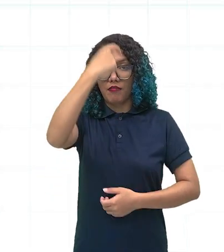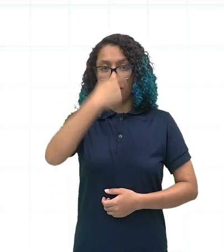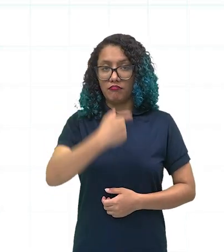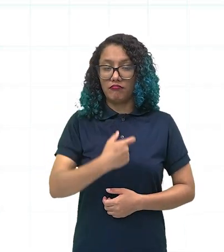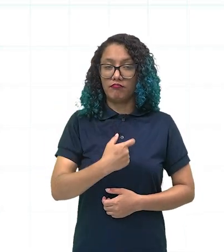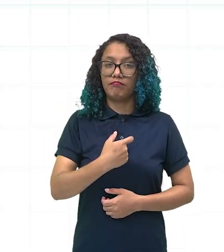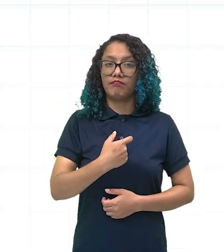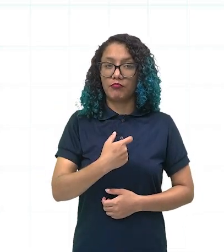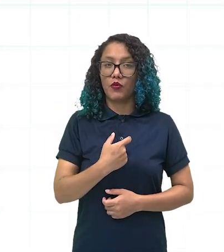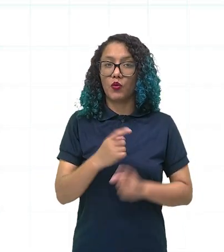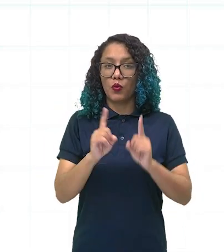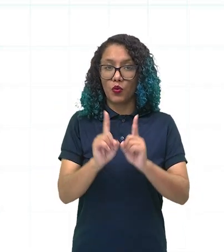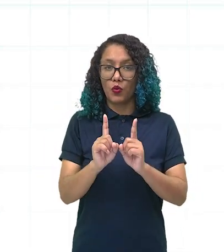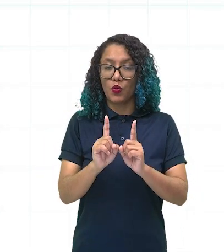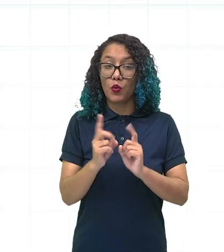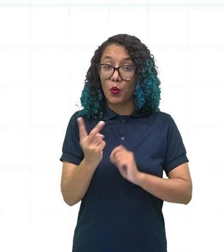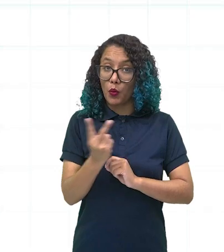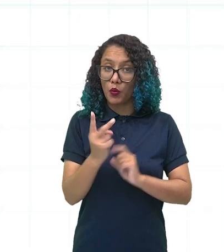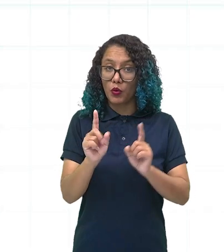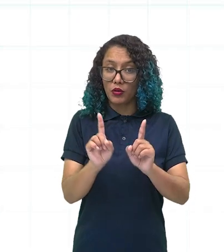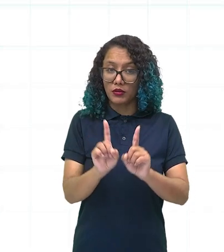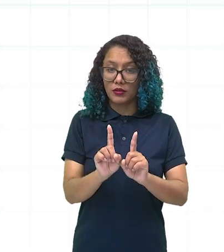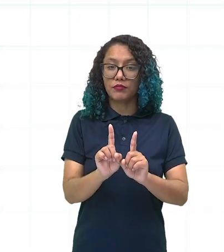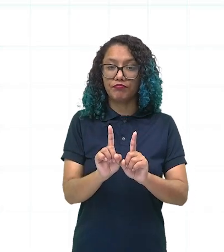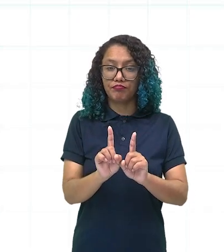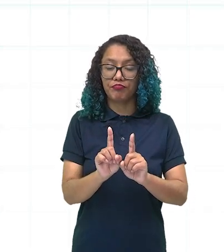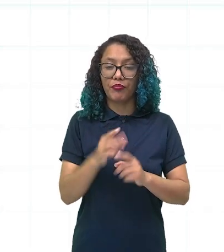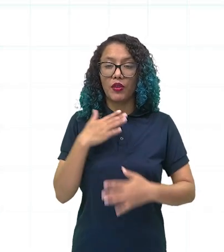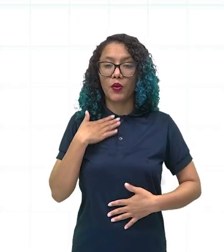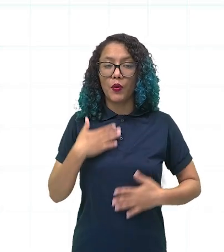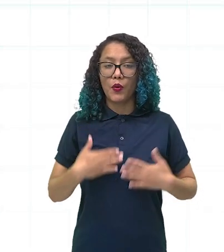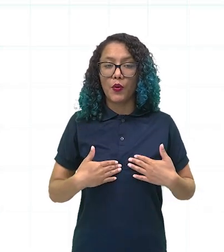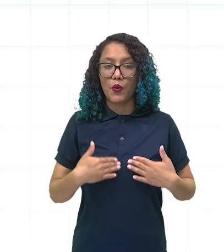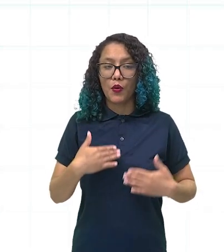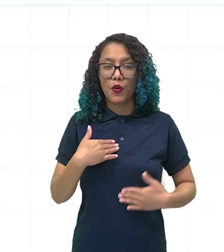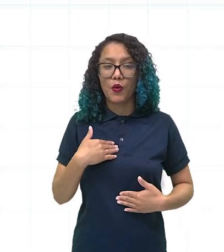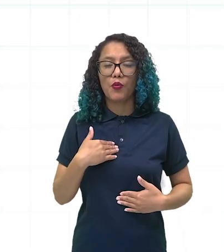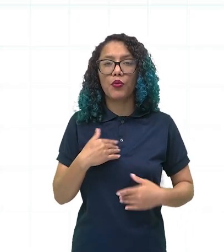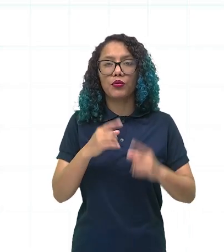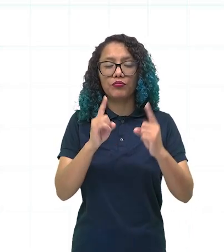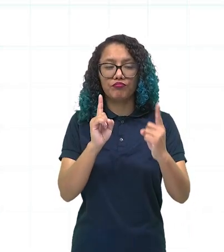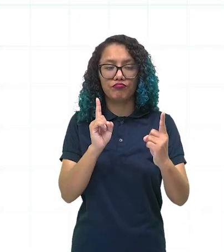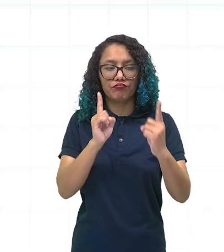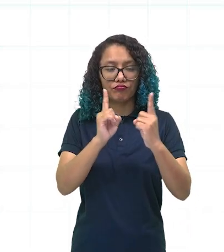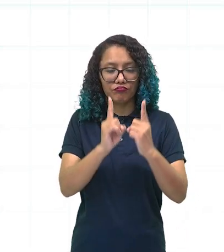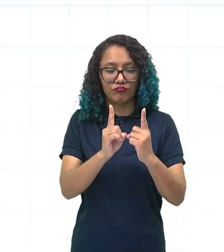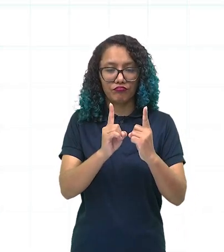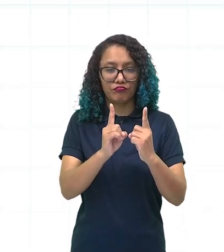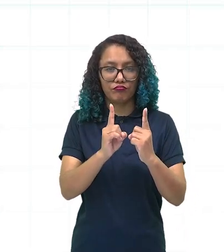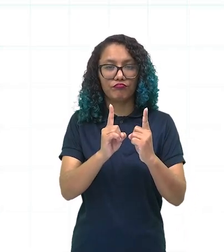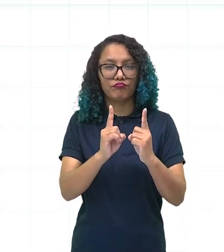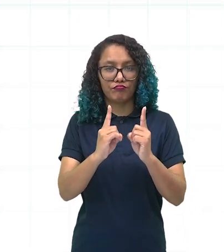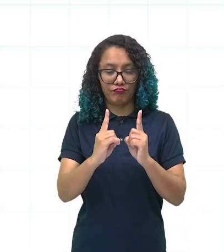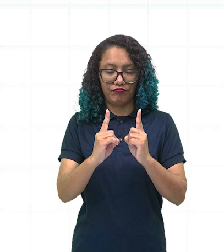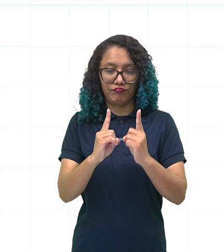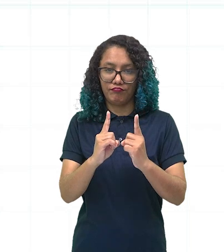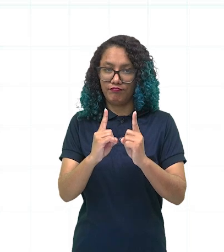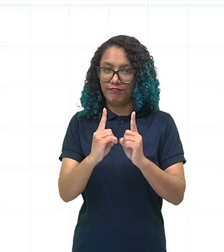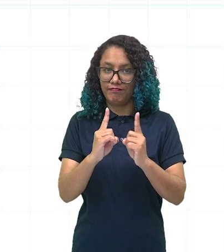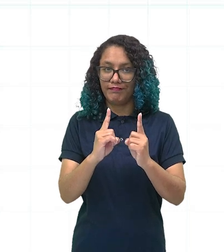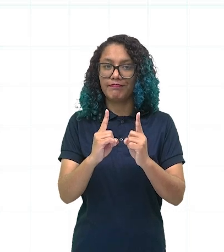vertical, com os corpos ligeiramente inclinados, um em direção ao